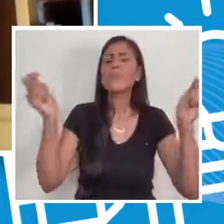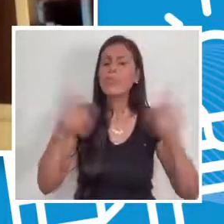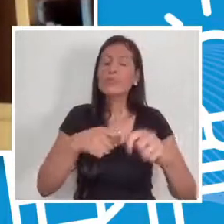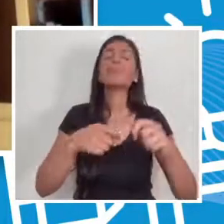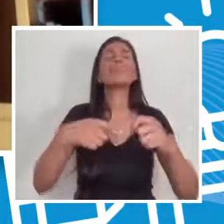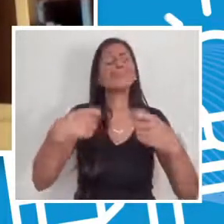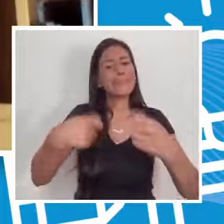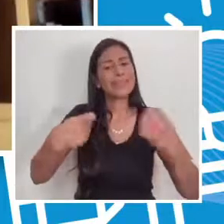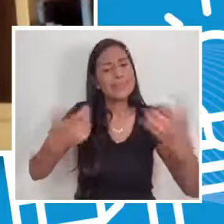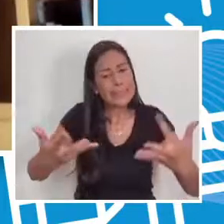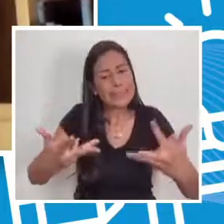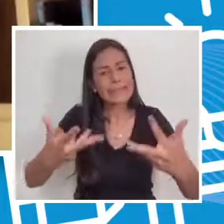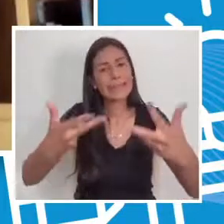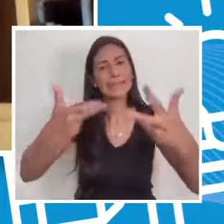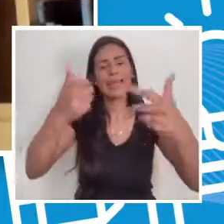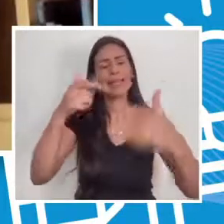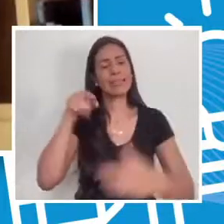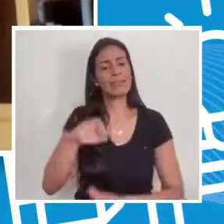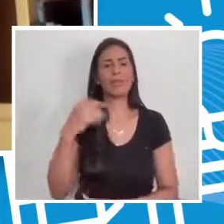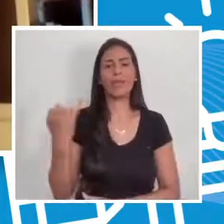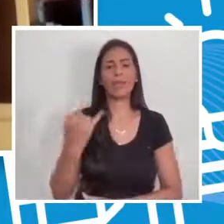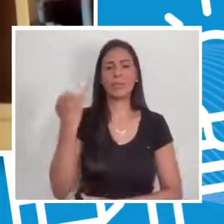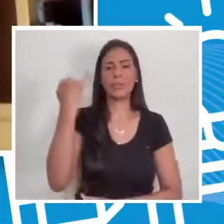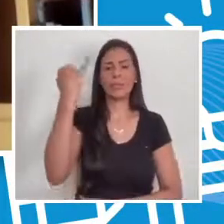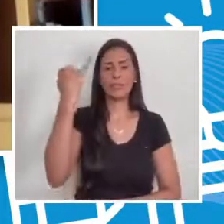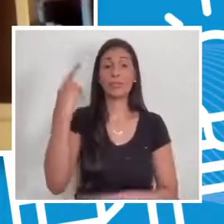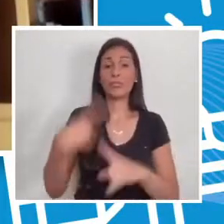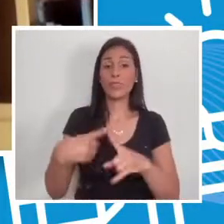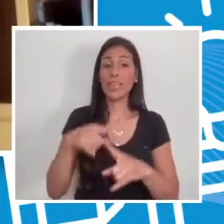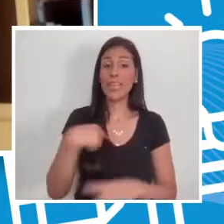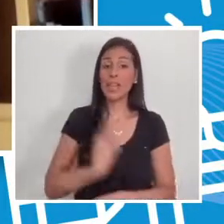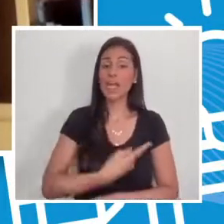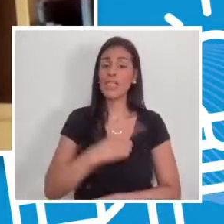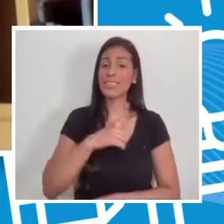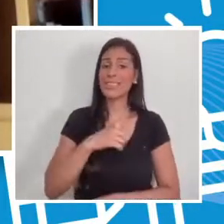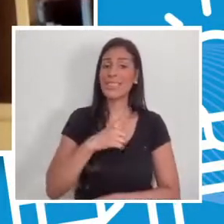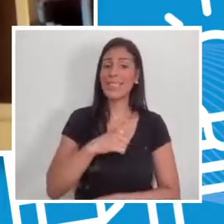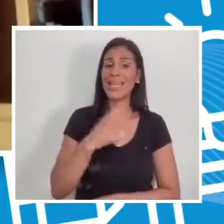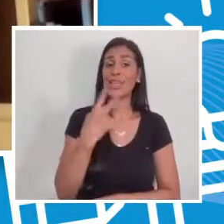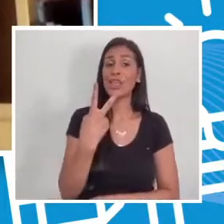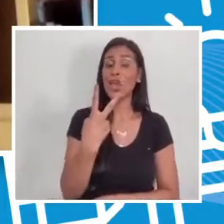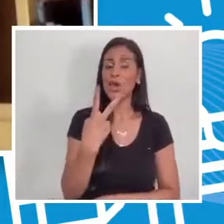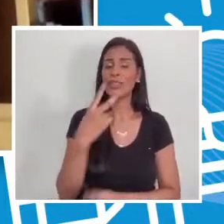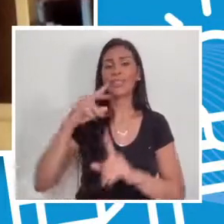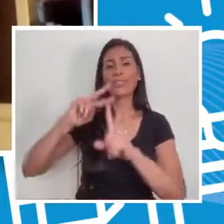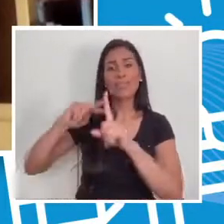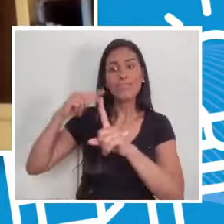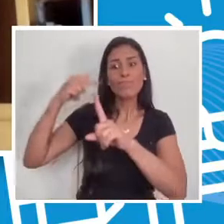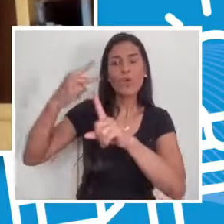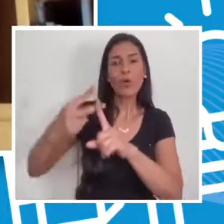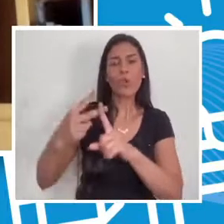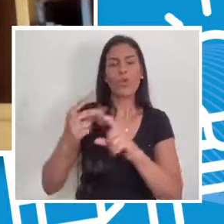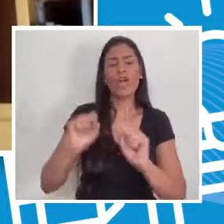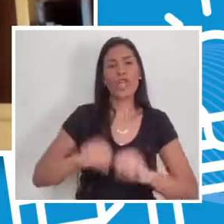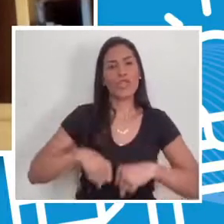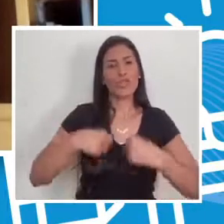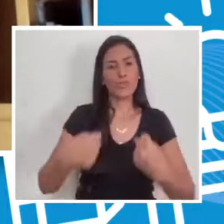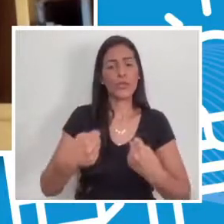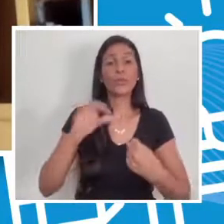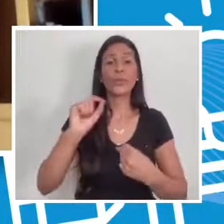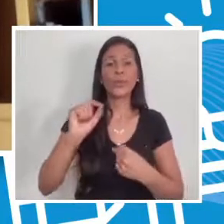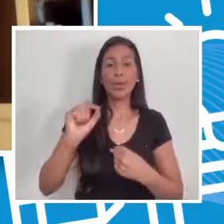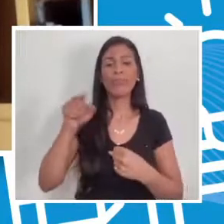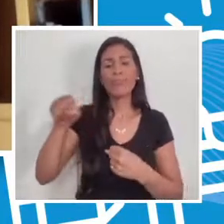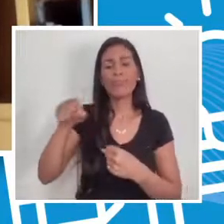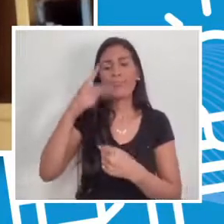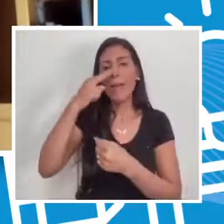porque nós temos um duplo esforço, superar os déficits de aprendizagem e formação desses jovens